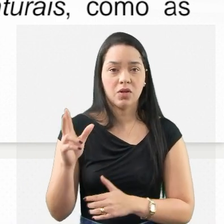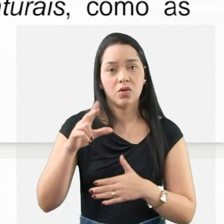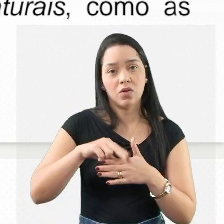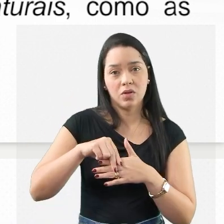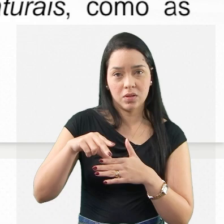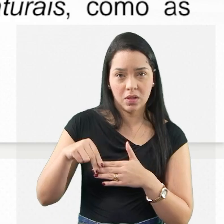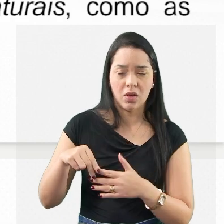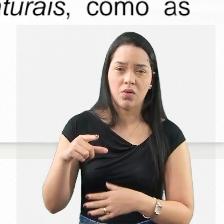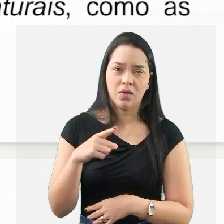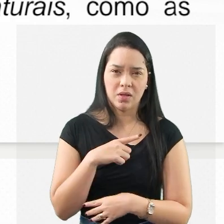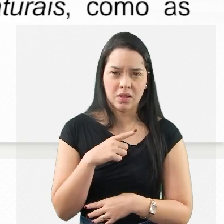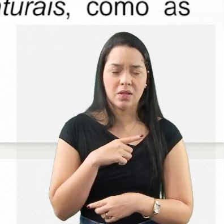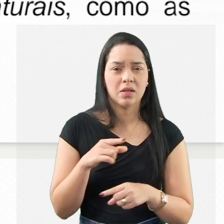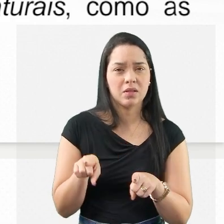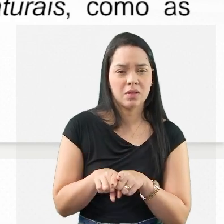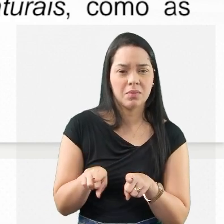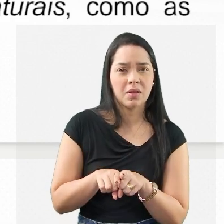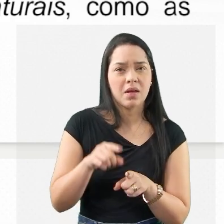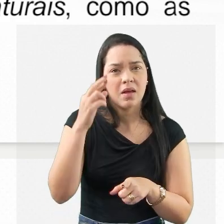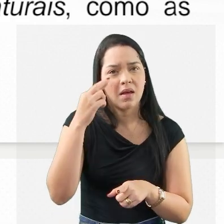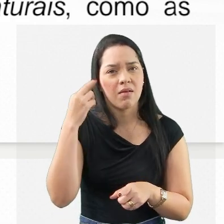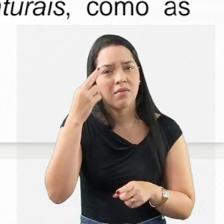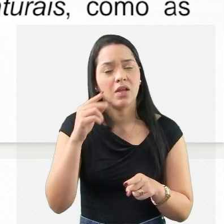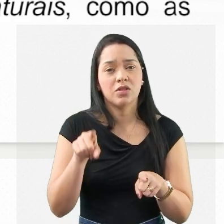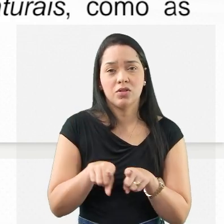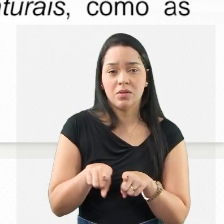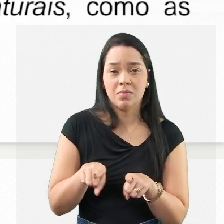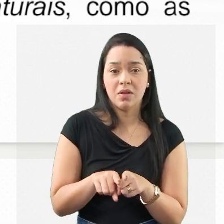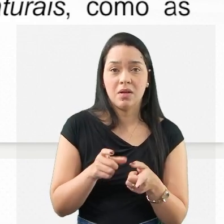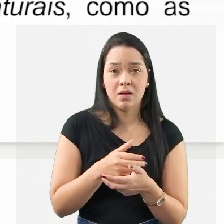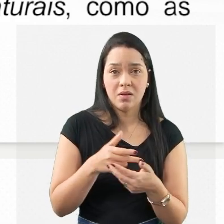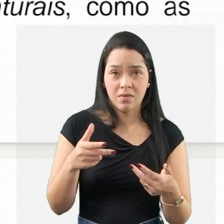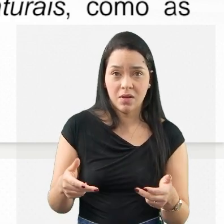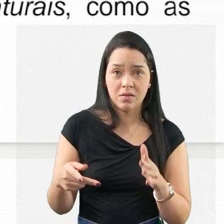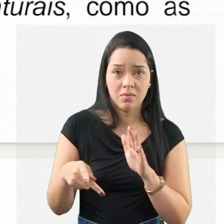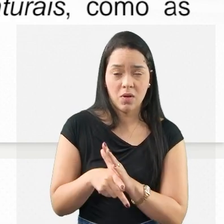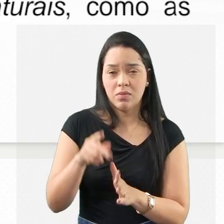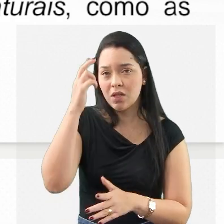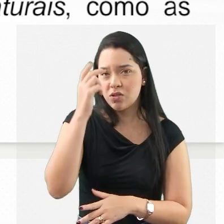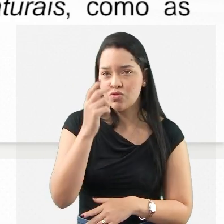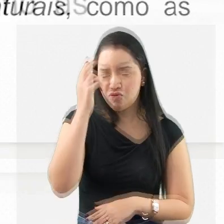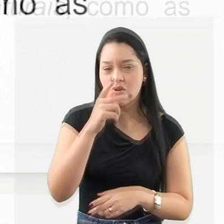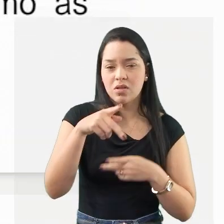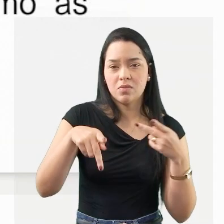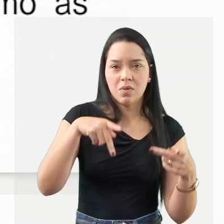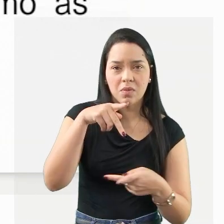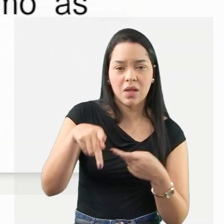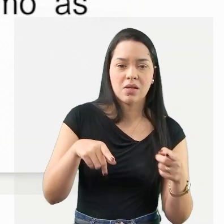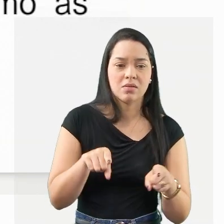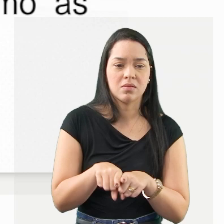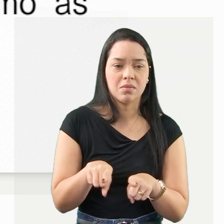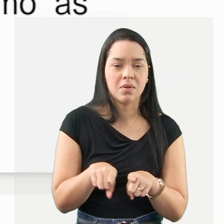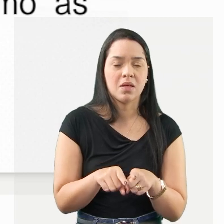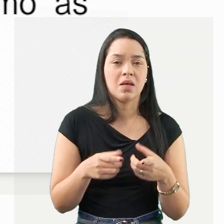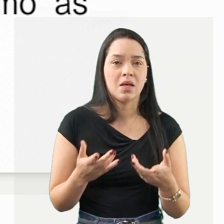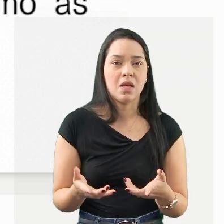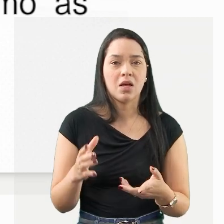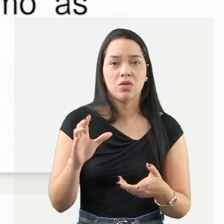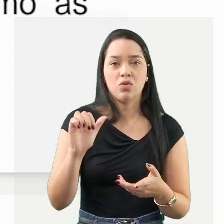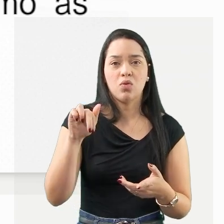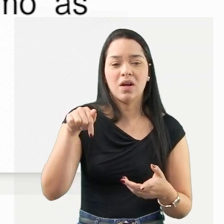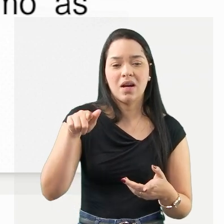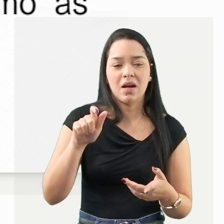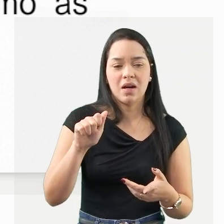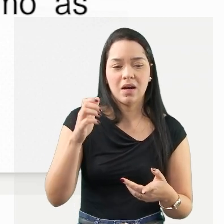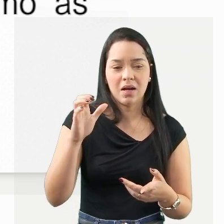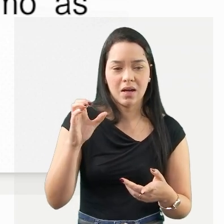ele perpassa, ele reflete também muito a questão das histórias populares. A gente vai ver como a questão do cangaço, a